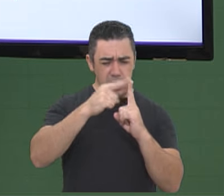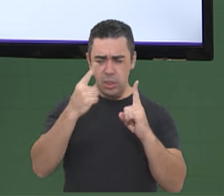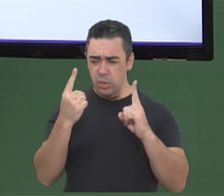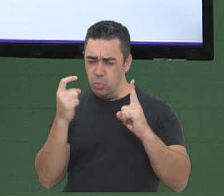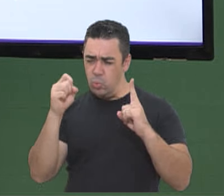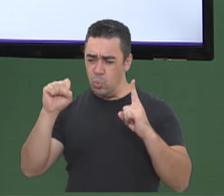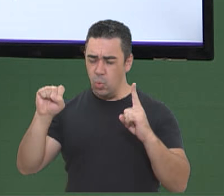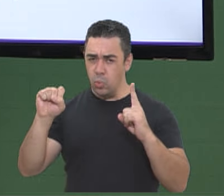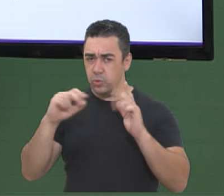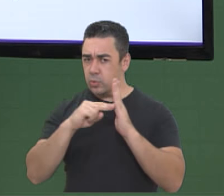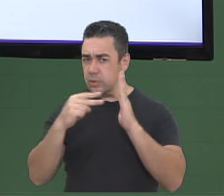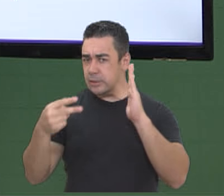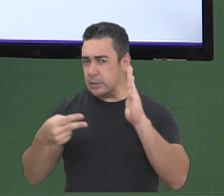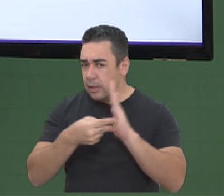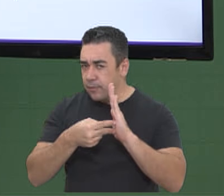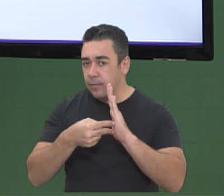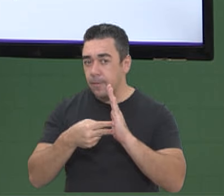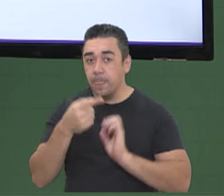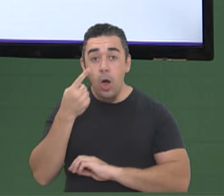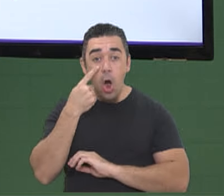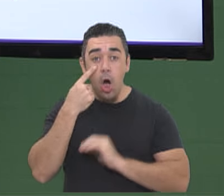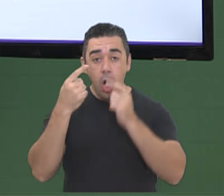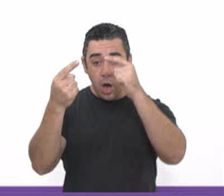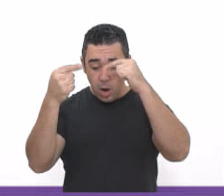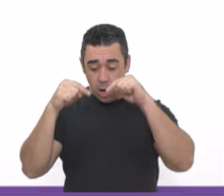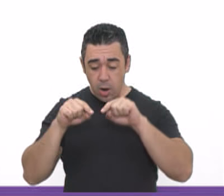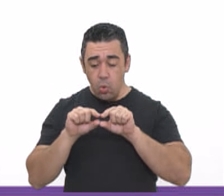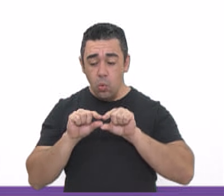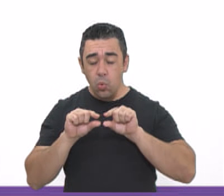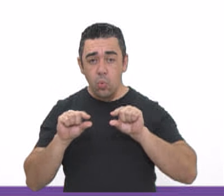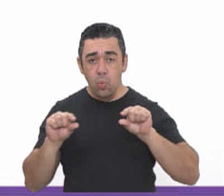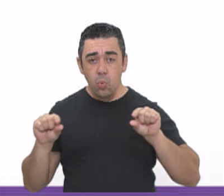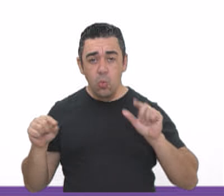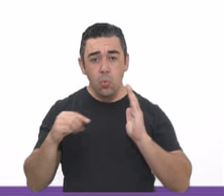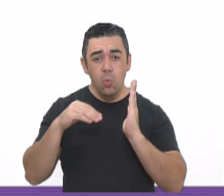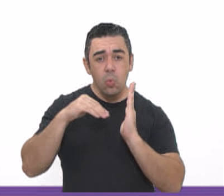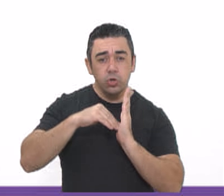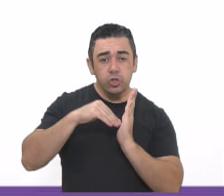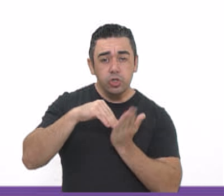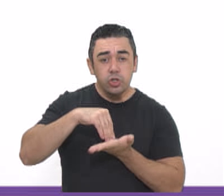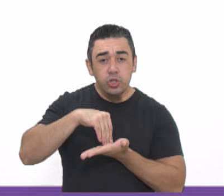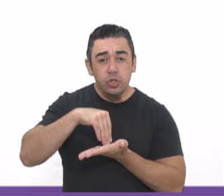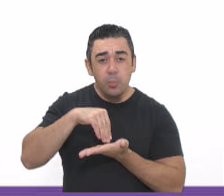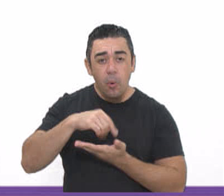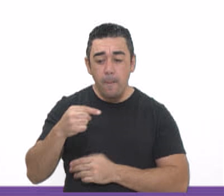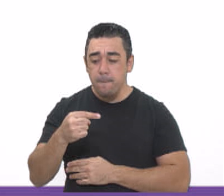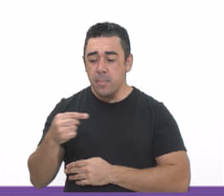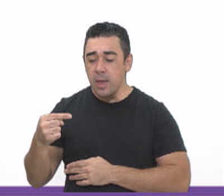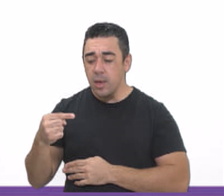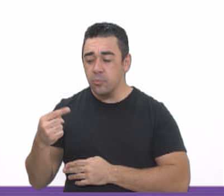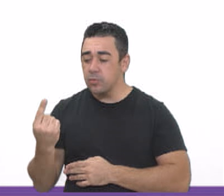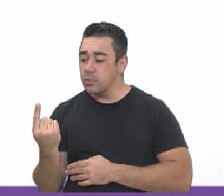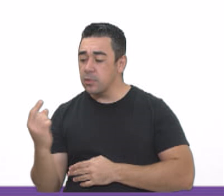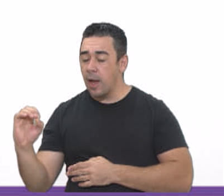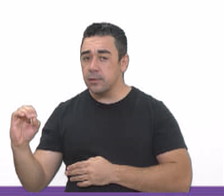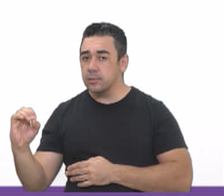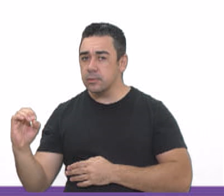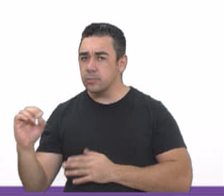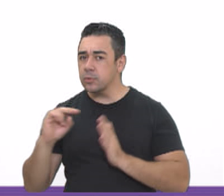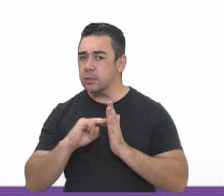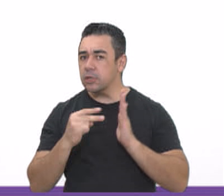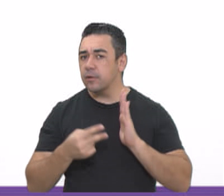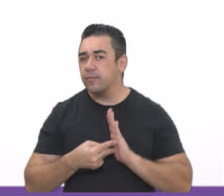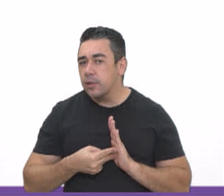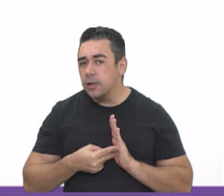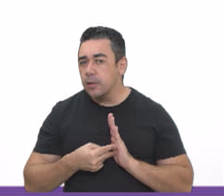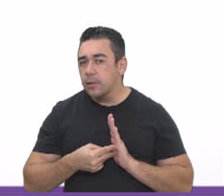18? Olha o saldo de gols do último colocado, menos 10 pontos. O